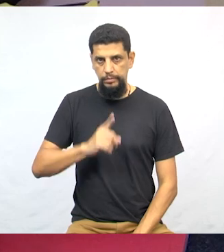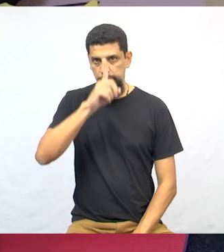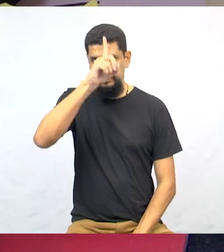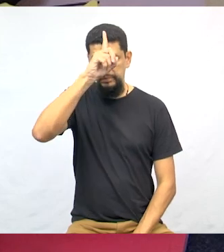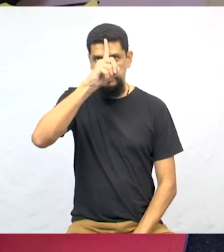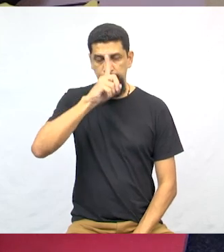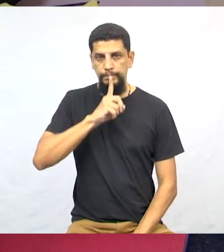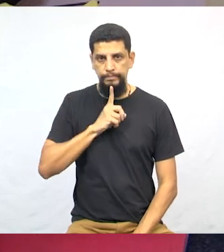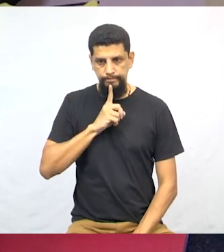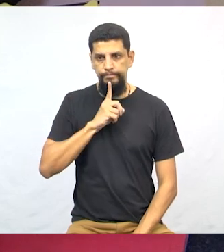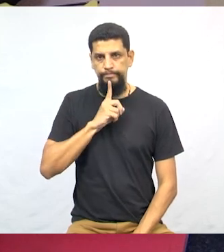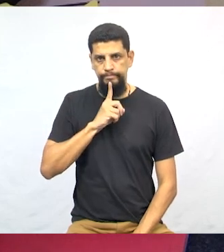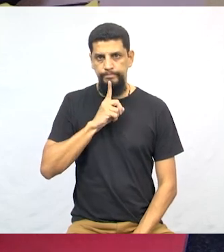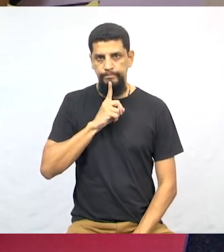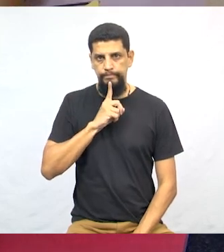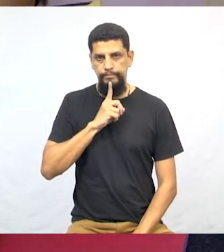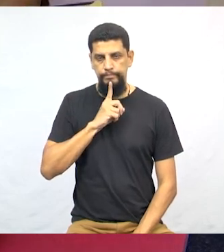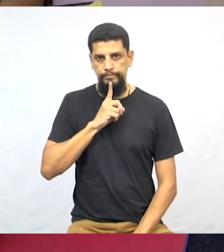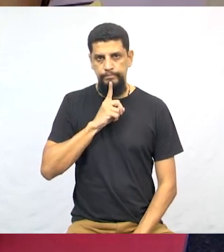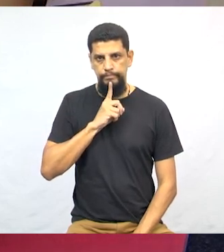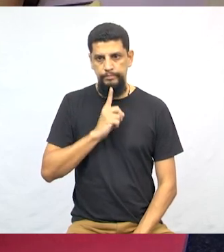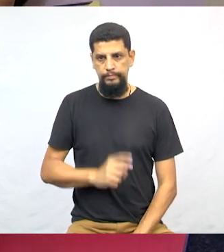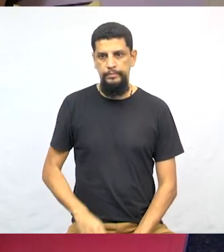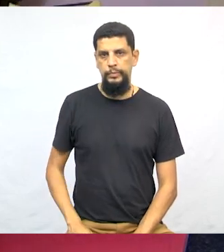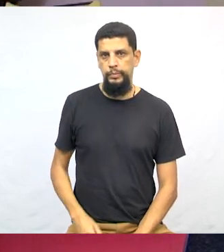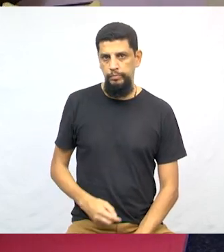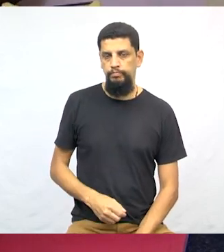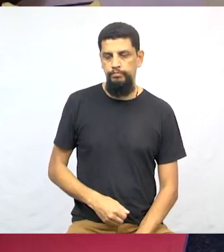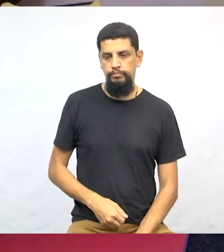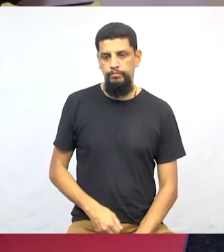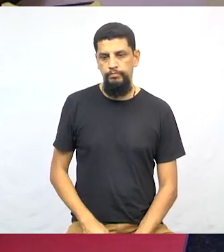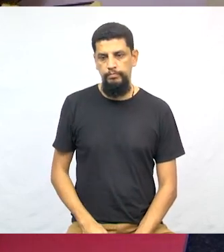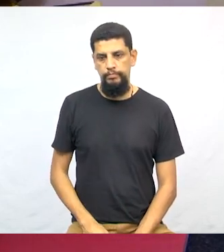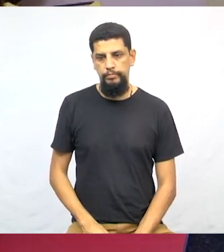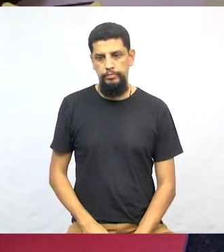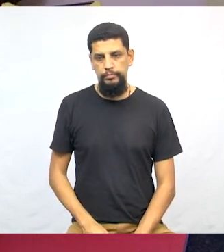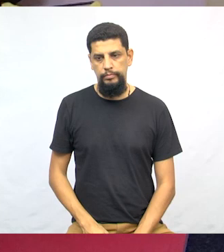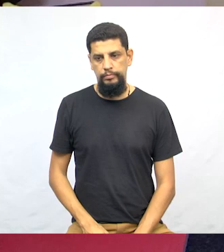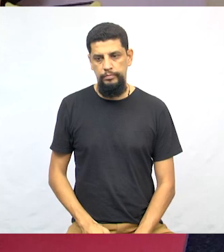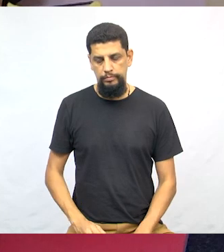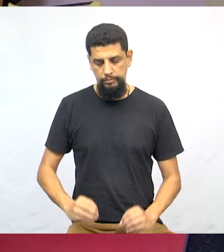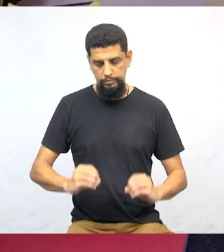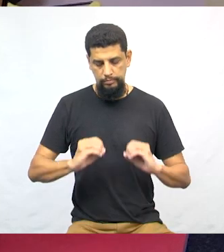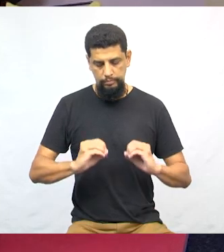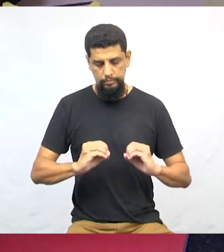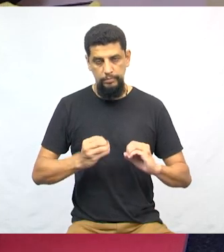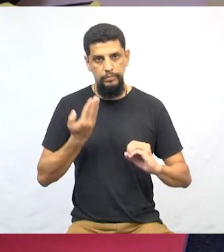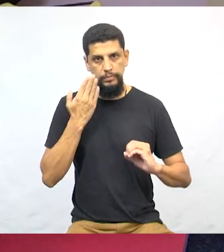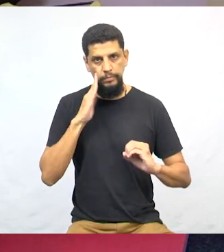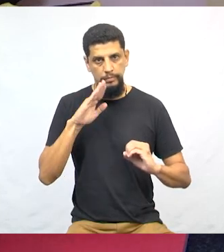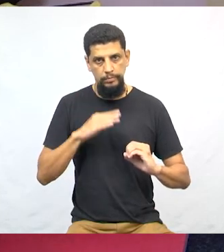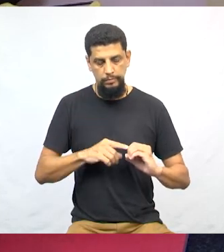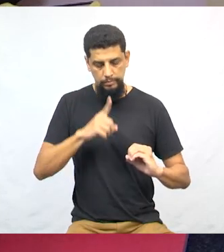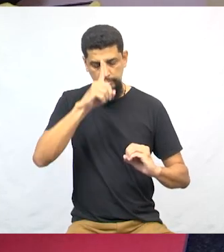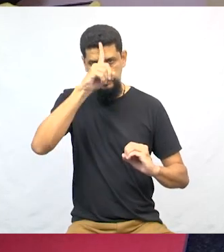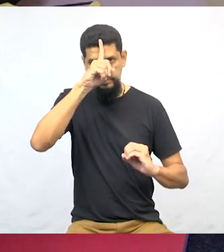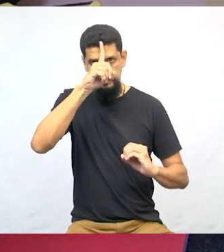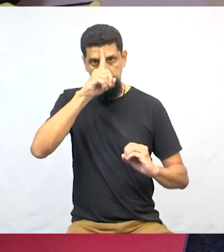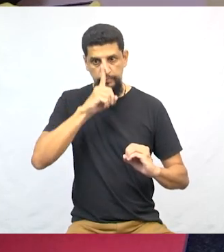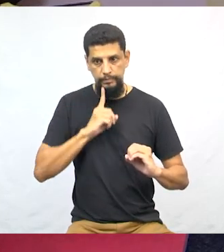copo amarelo. Uma bolinha amarela. Uma amarela. Uhum. Um do ladinho do outro. Isso, um